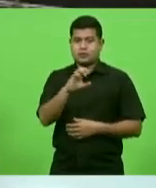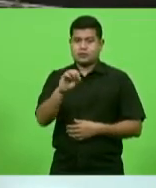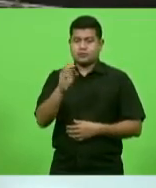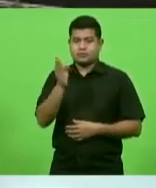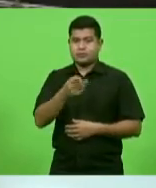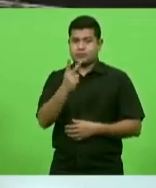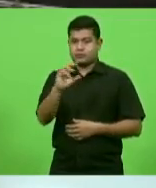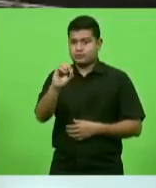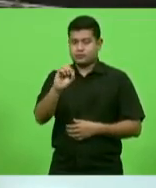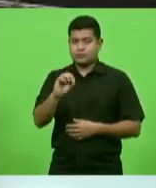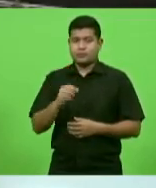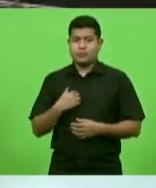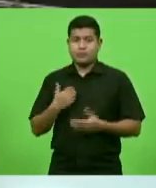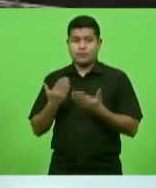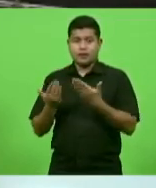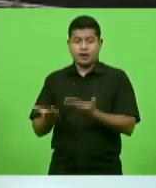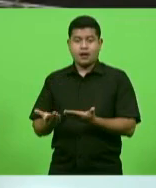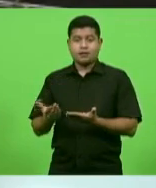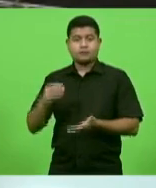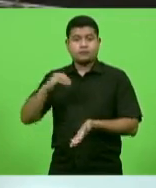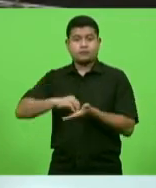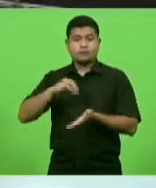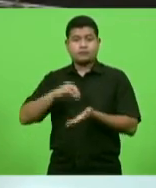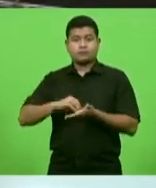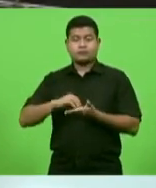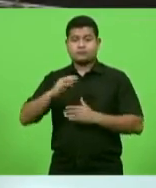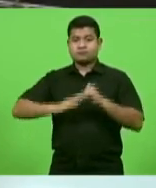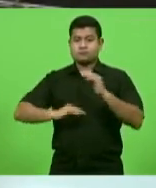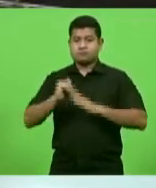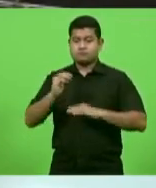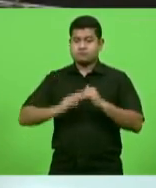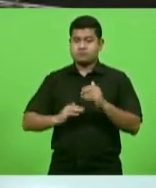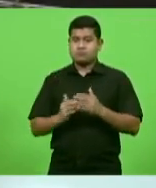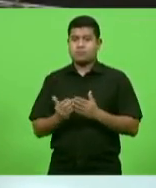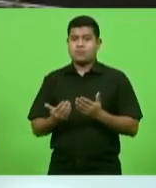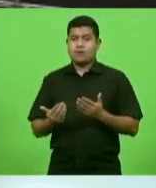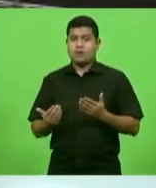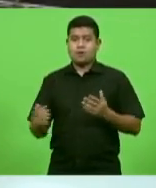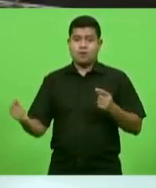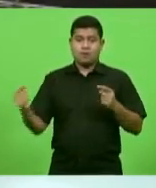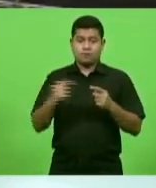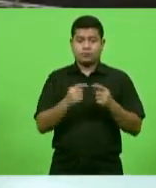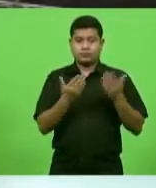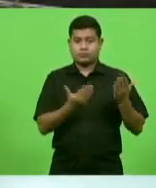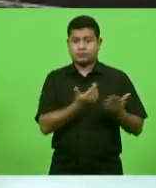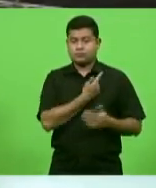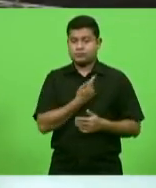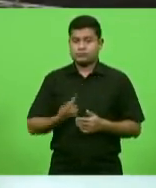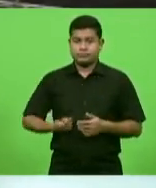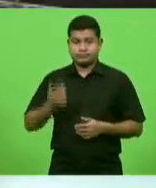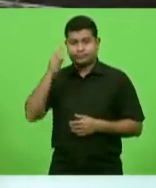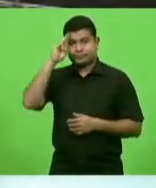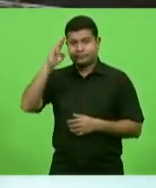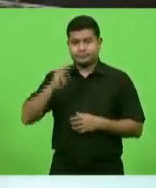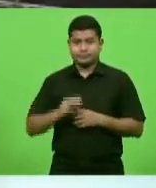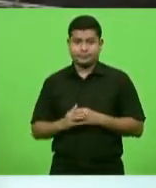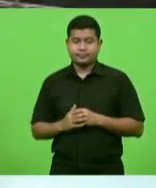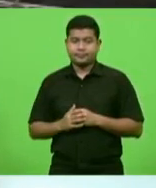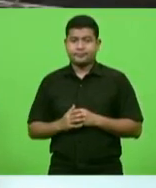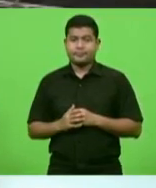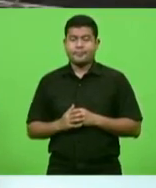37070/2020 ao confirmar a ausência da prática de qualquer ato em fogo por parte do governador do